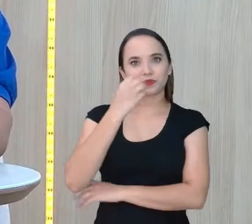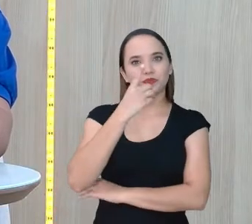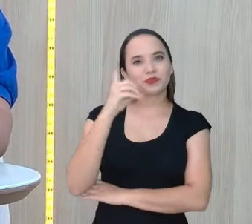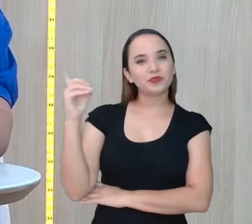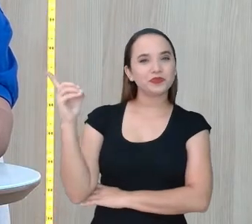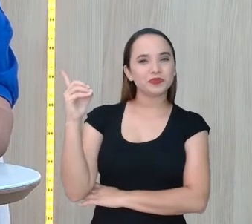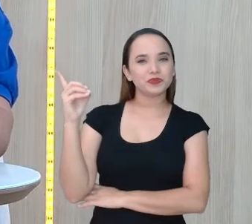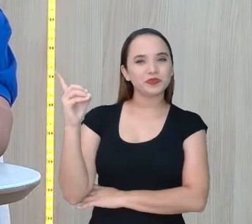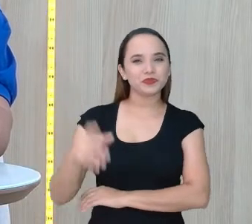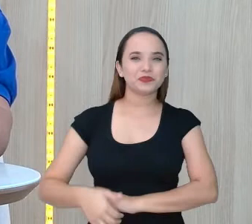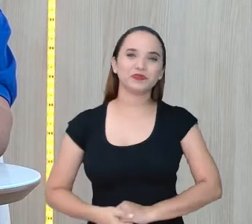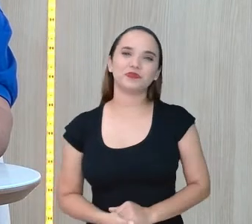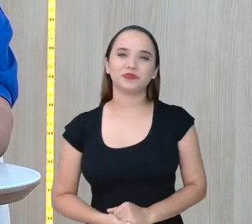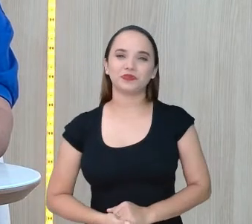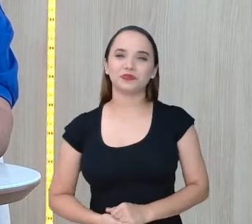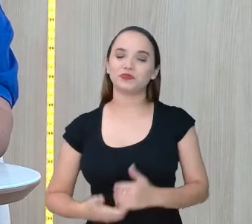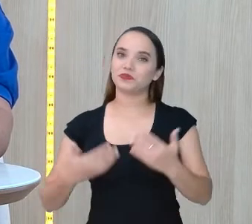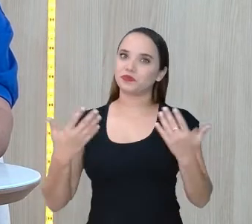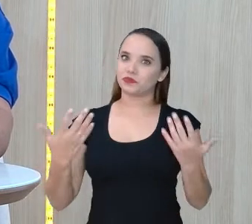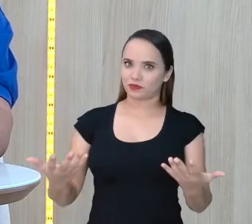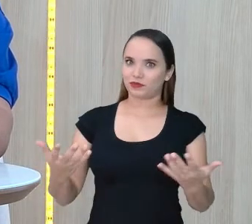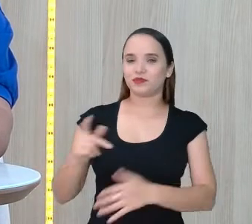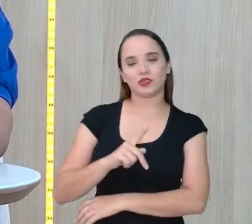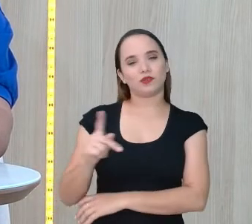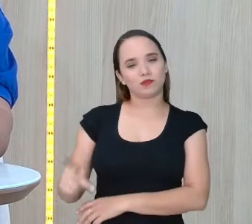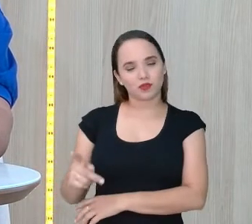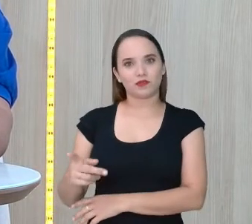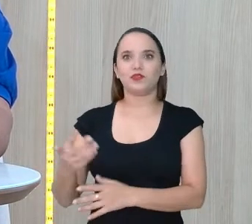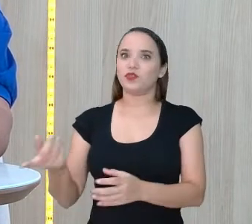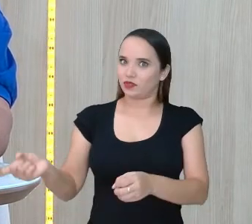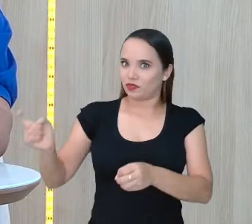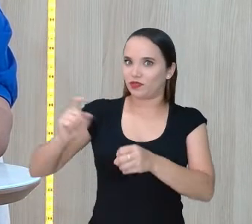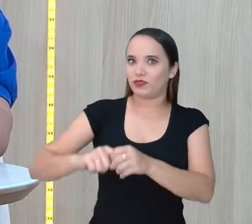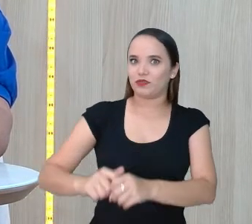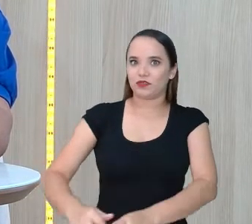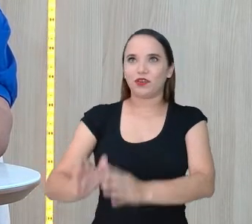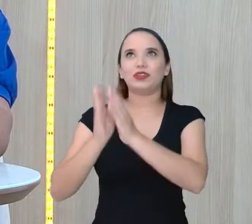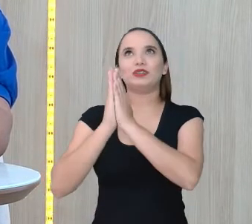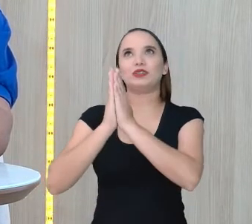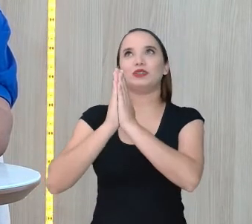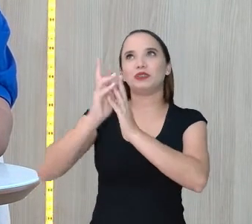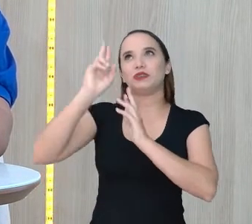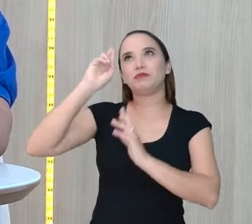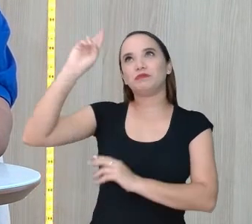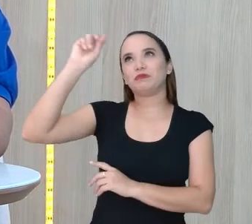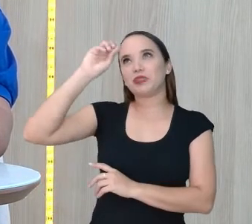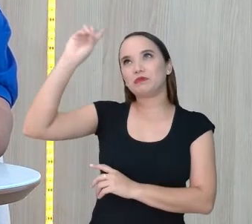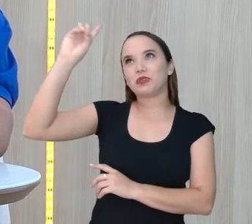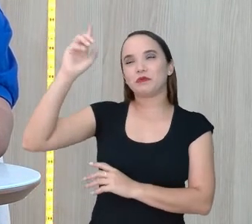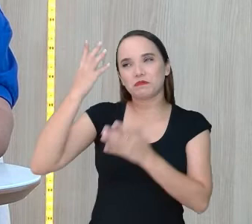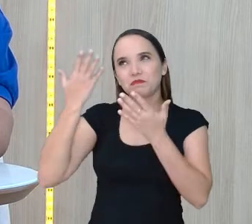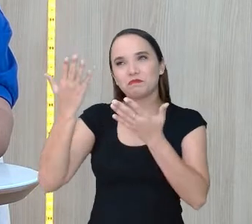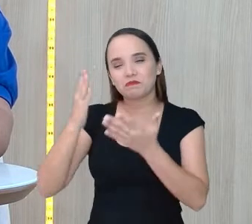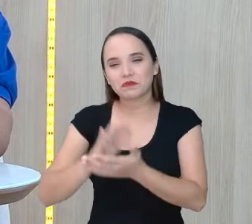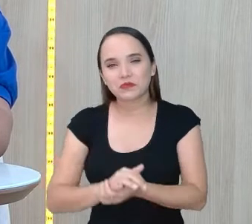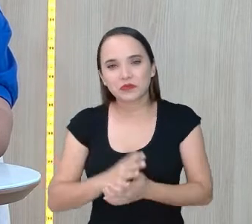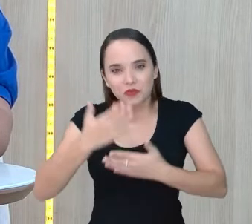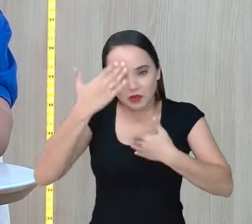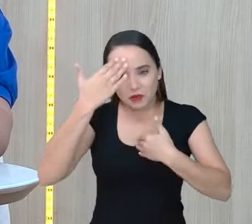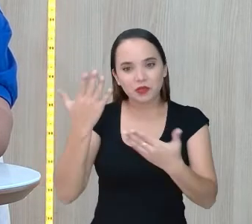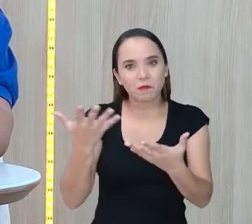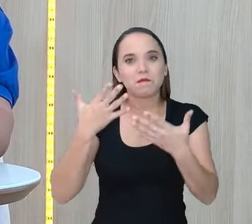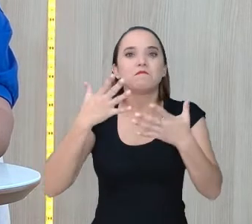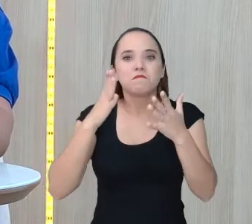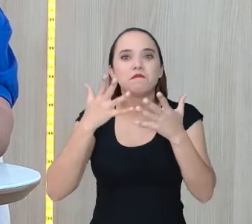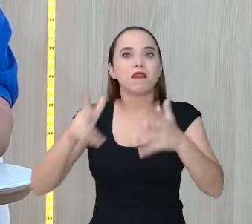pessoal. Hoje o professor Pedro está de volta, graças a Deus, está melhor, né? E a última aula foi bem